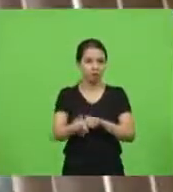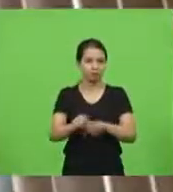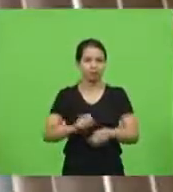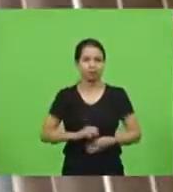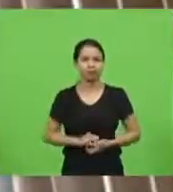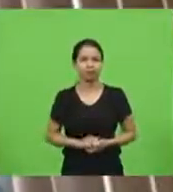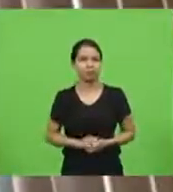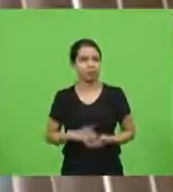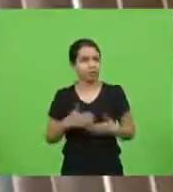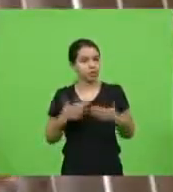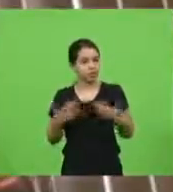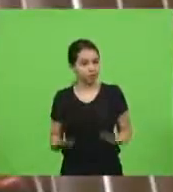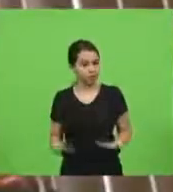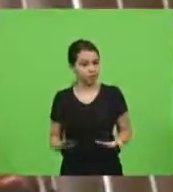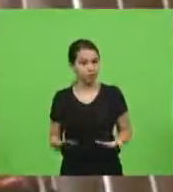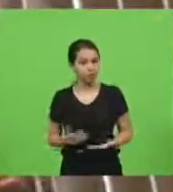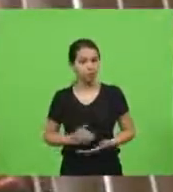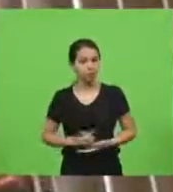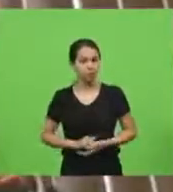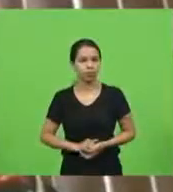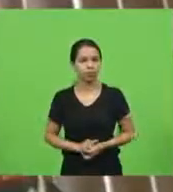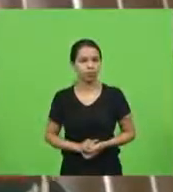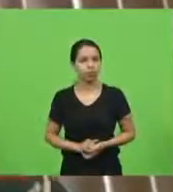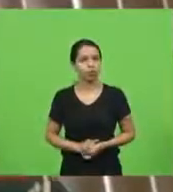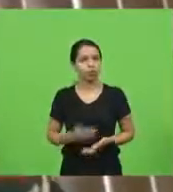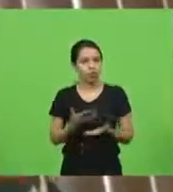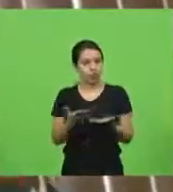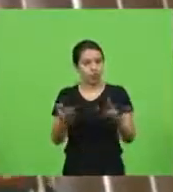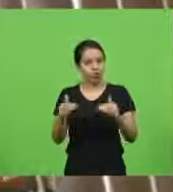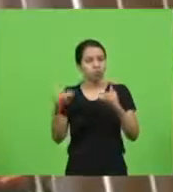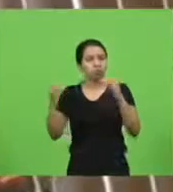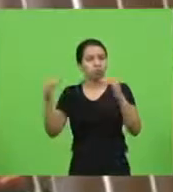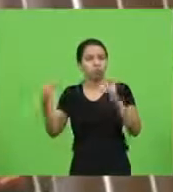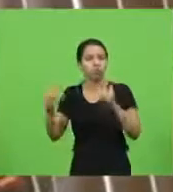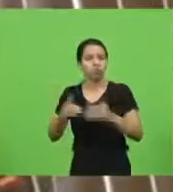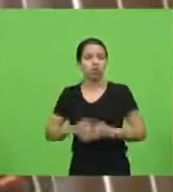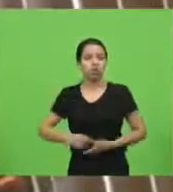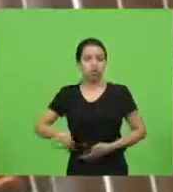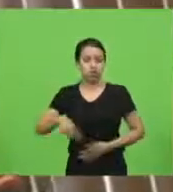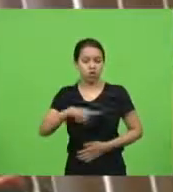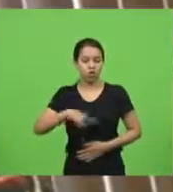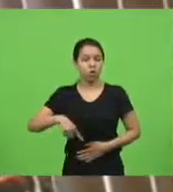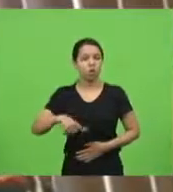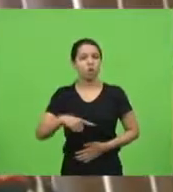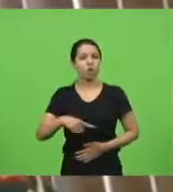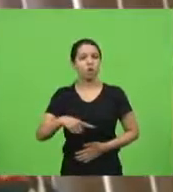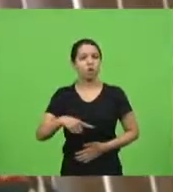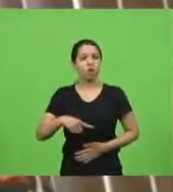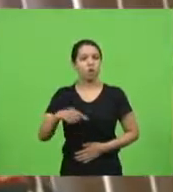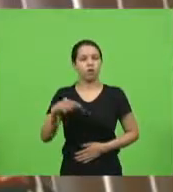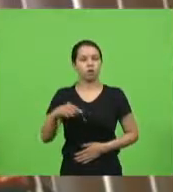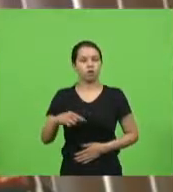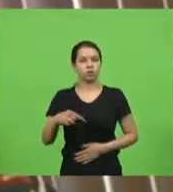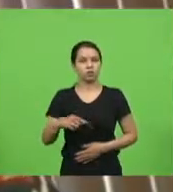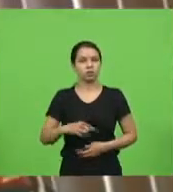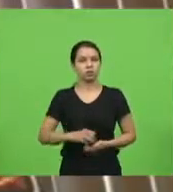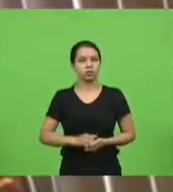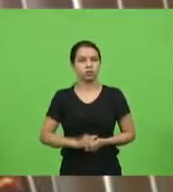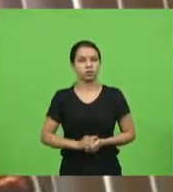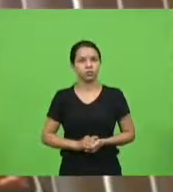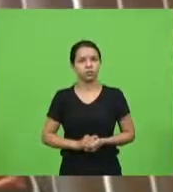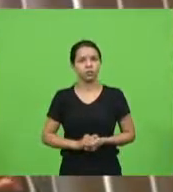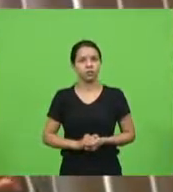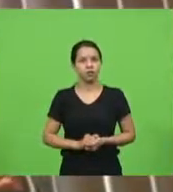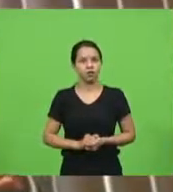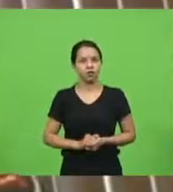Então, senhores, vossas excelências, né? Nós aqui repassamos o expediente que a